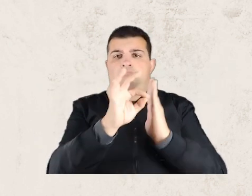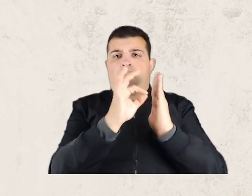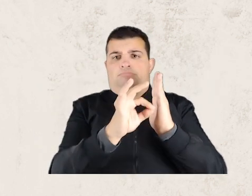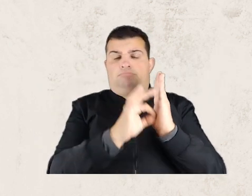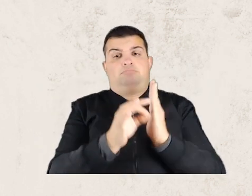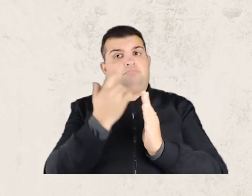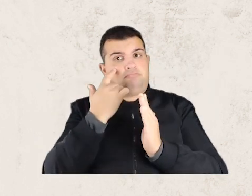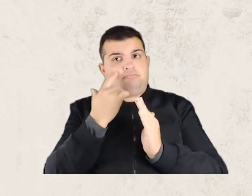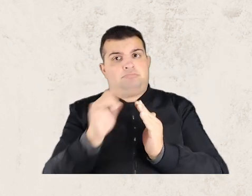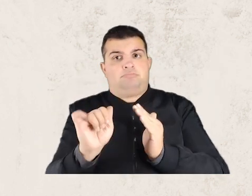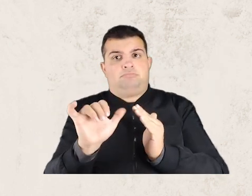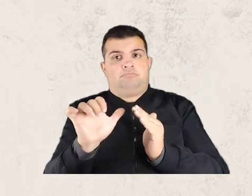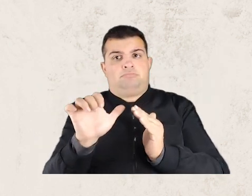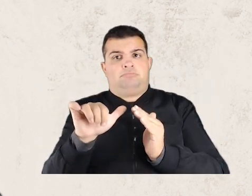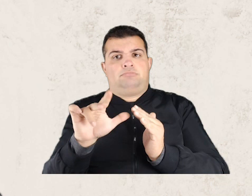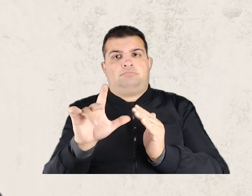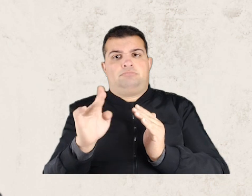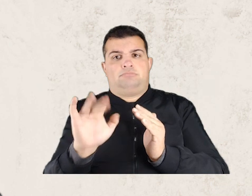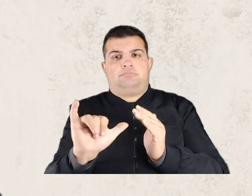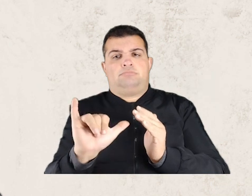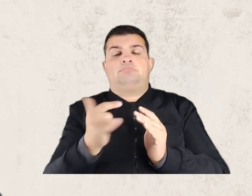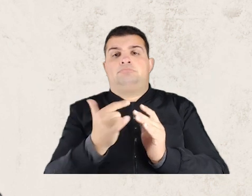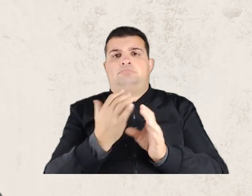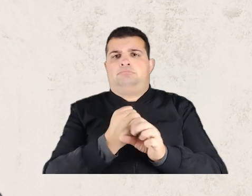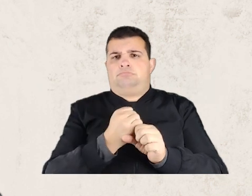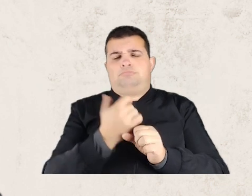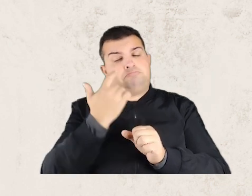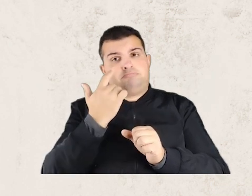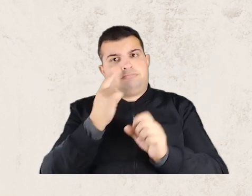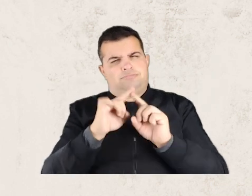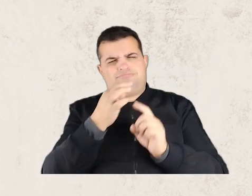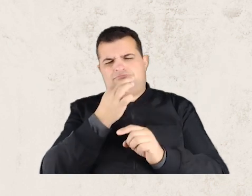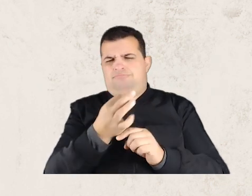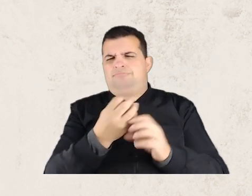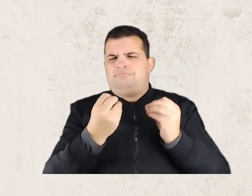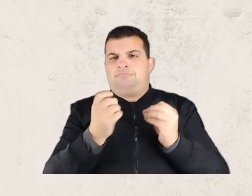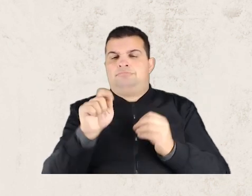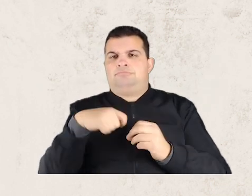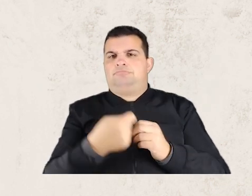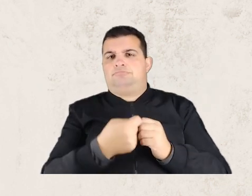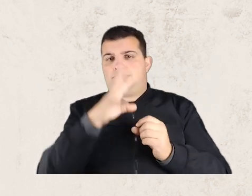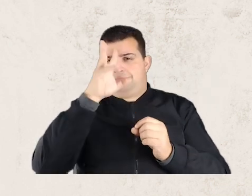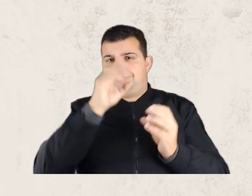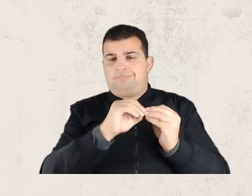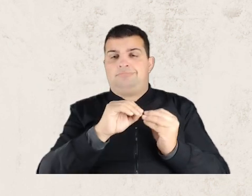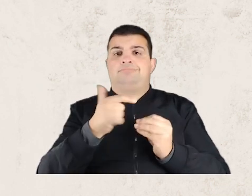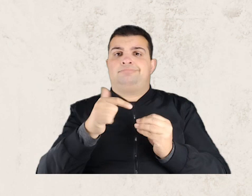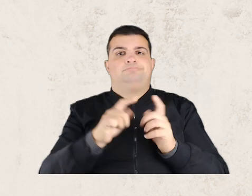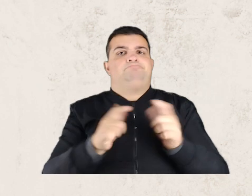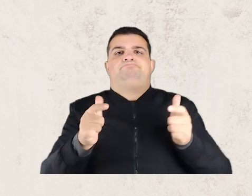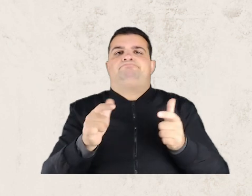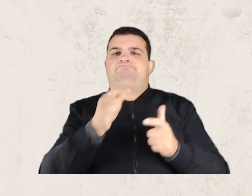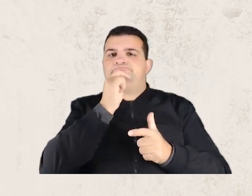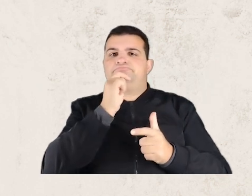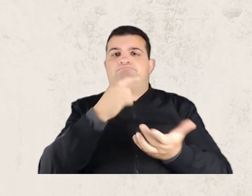inscrição, somente 40 trabalhos, vou arredondar para 40, que eu não me lembro mais o número, acho que 30 e poucos trabalhos, se inscreveram.